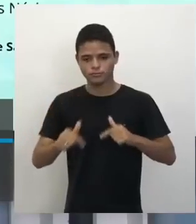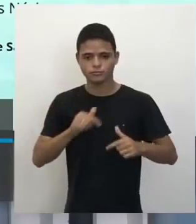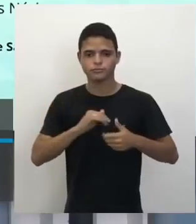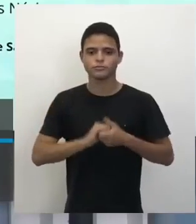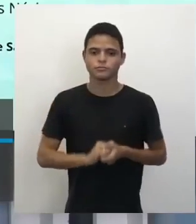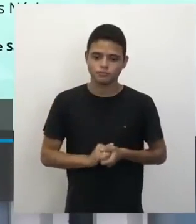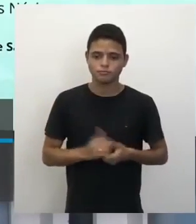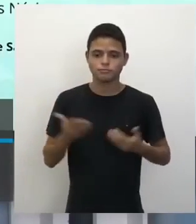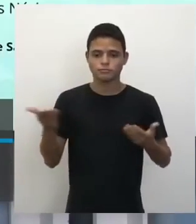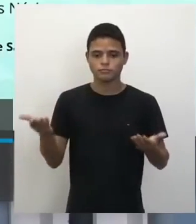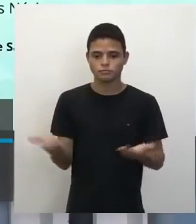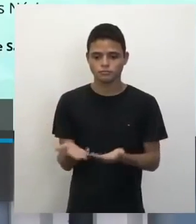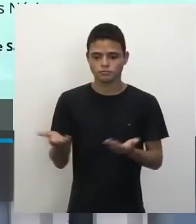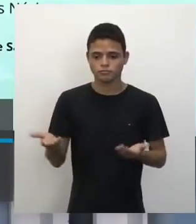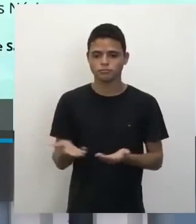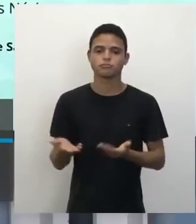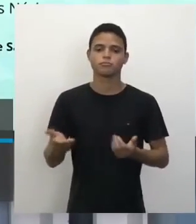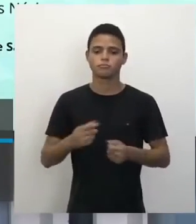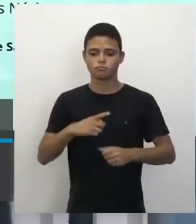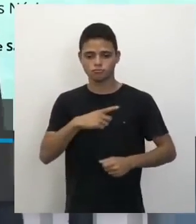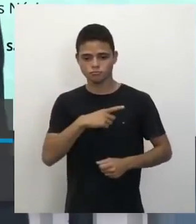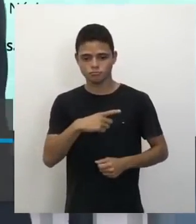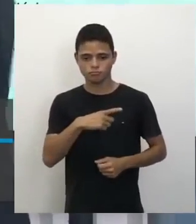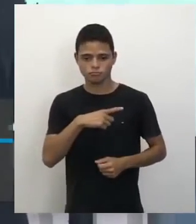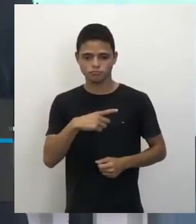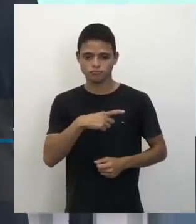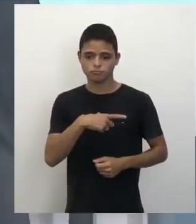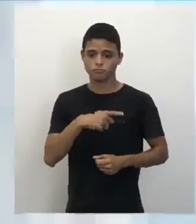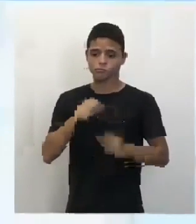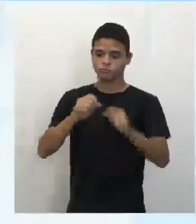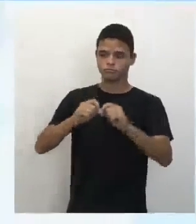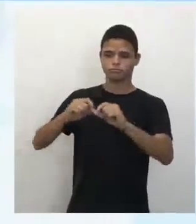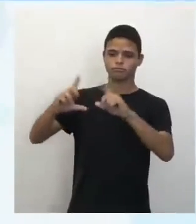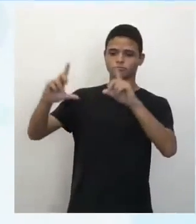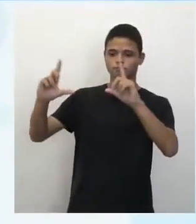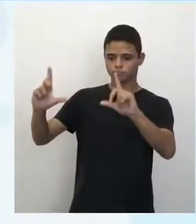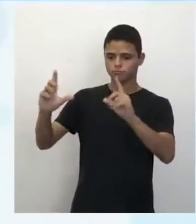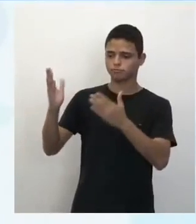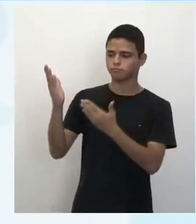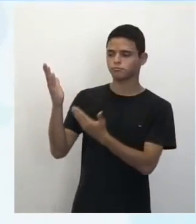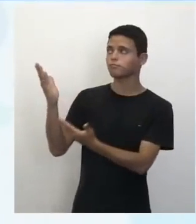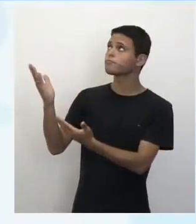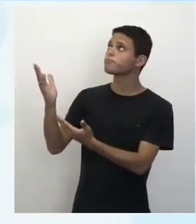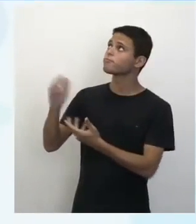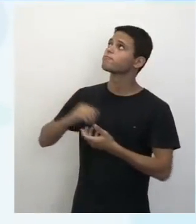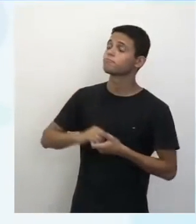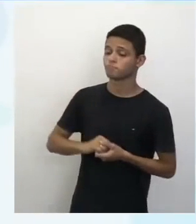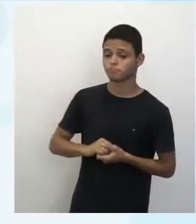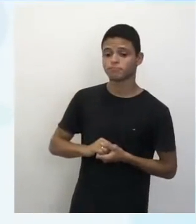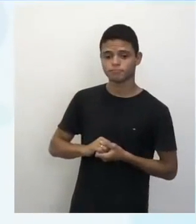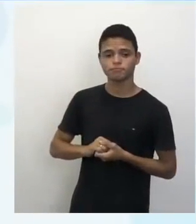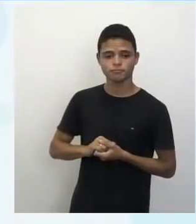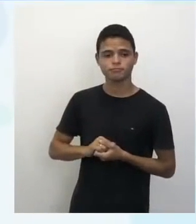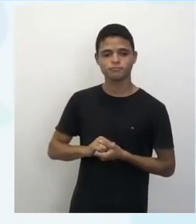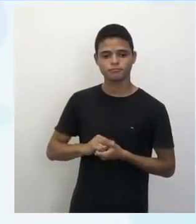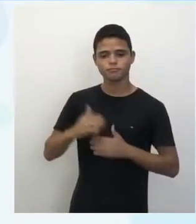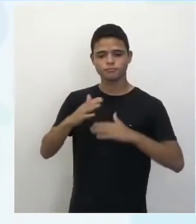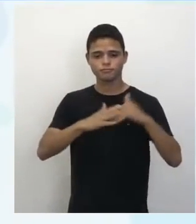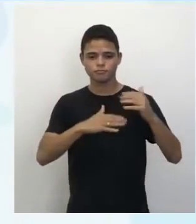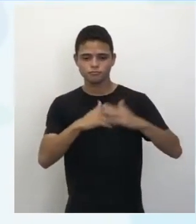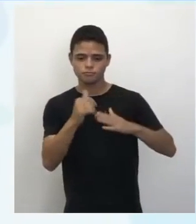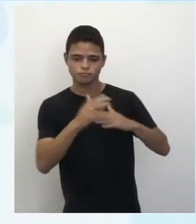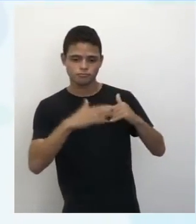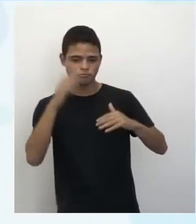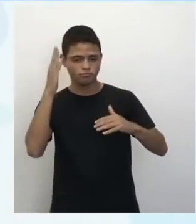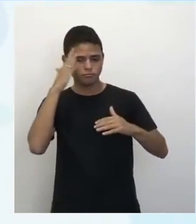E hoje nós já estamos aqui, ó, na tela ao tema da aula de hoje, saberes, técnicas e